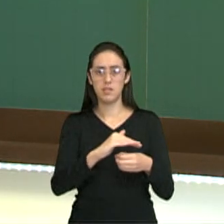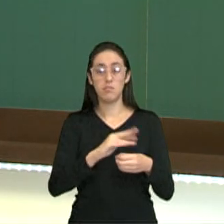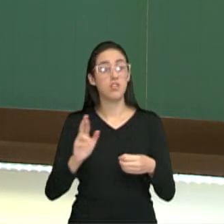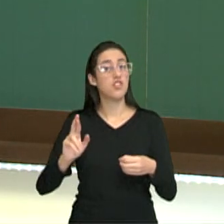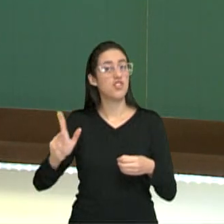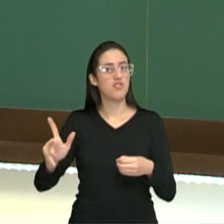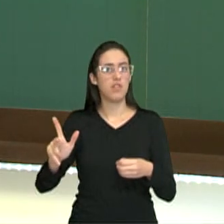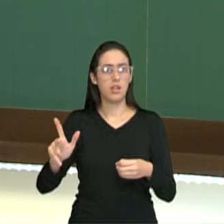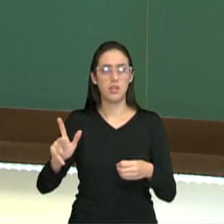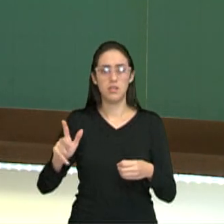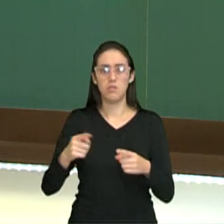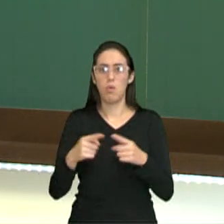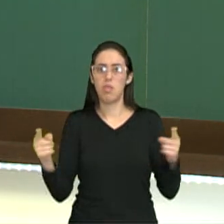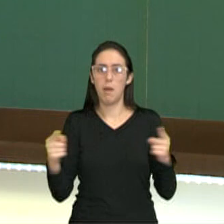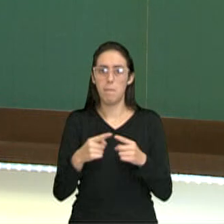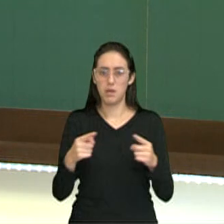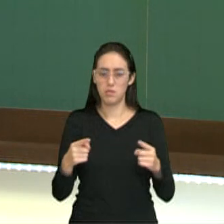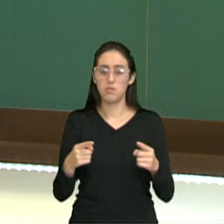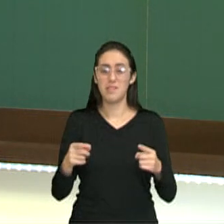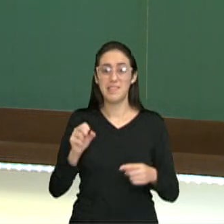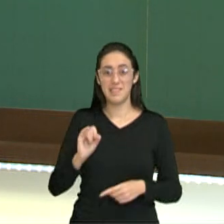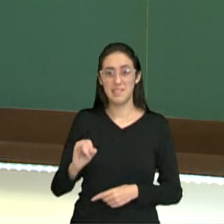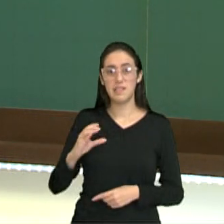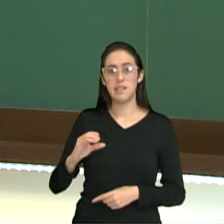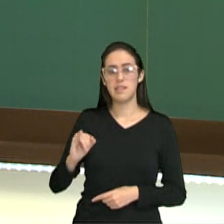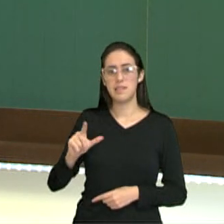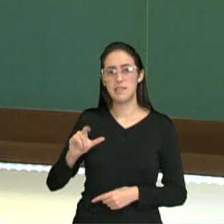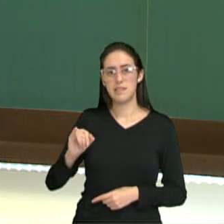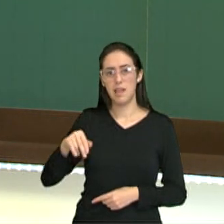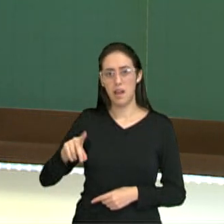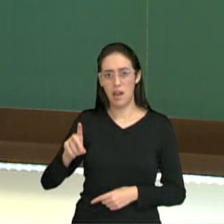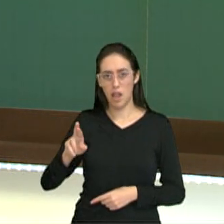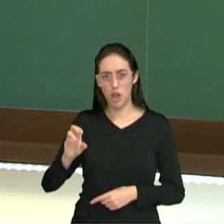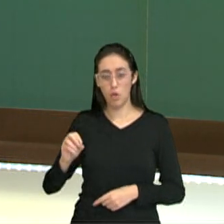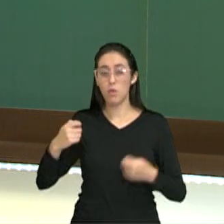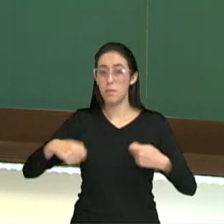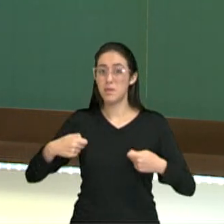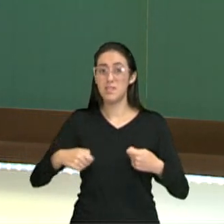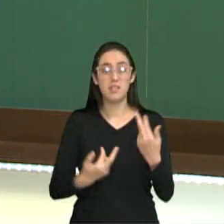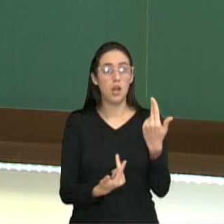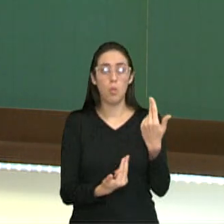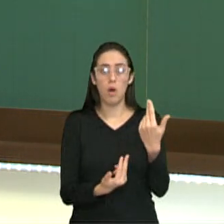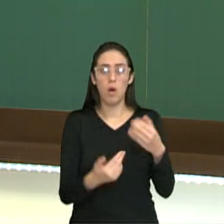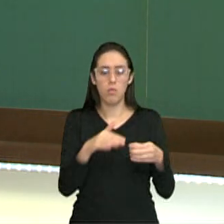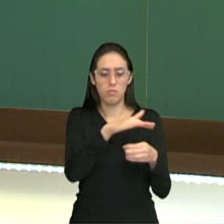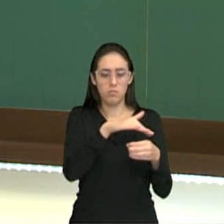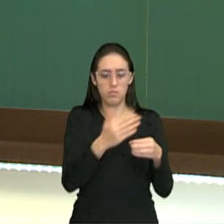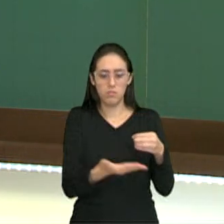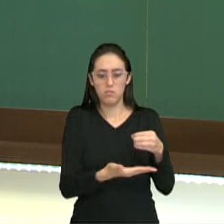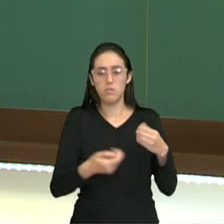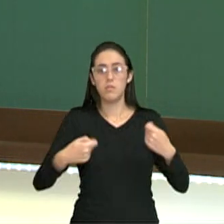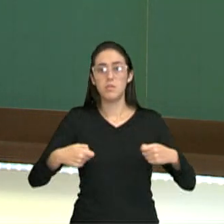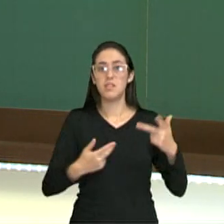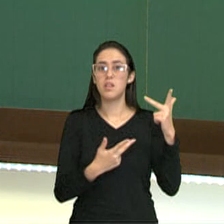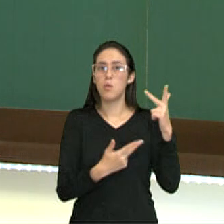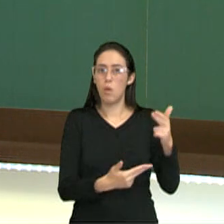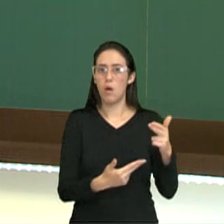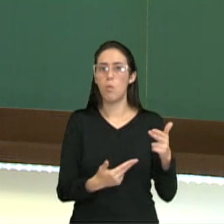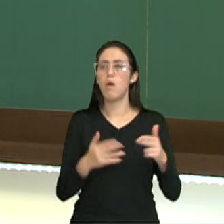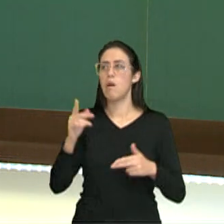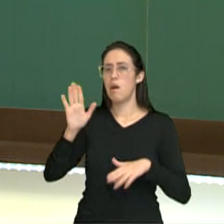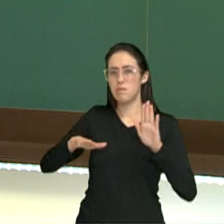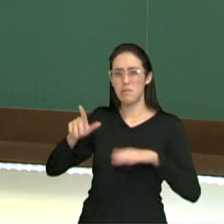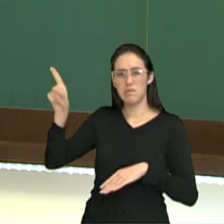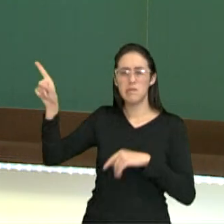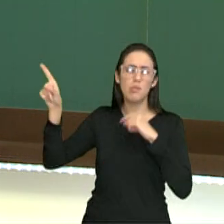Isso não caracteriza. Para ser um cilindro, as duas bases têm que ser iguais, né? Na figura, às vezes, é muito sucinto e você não consegue ver